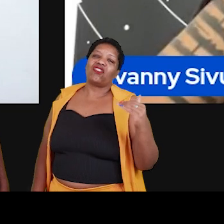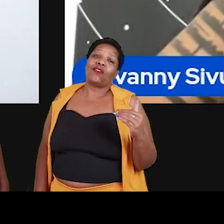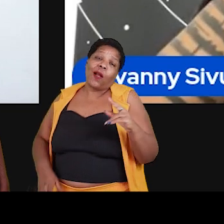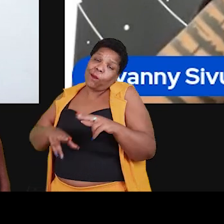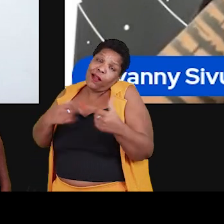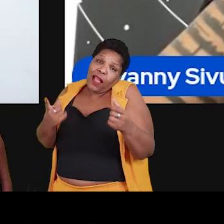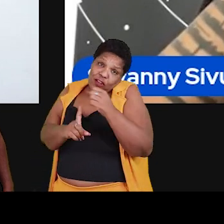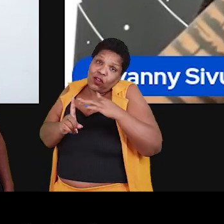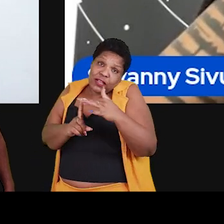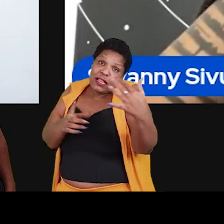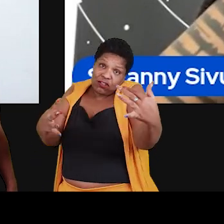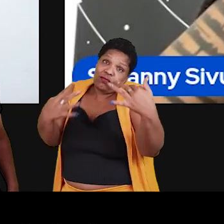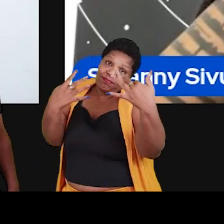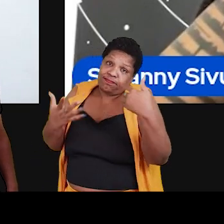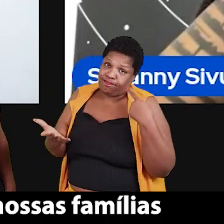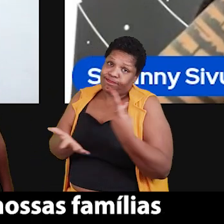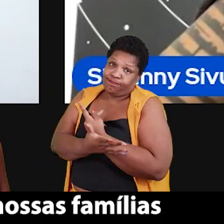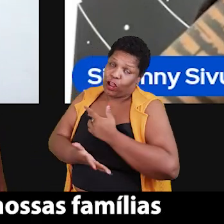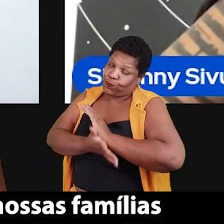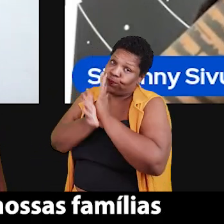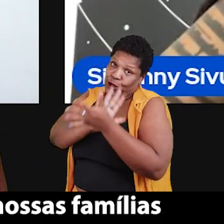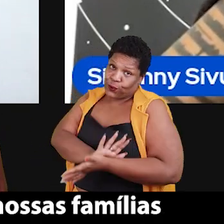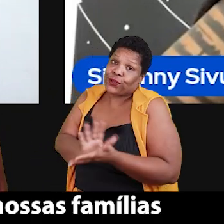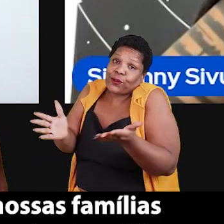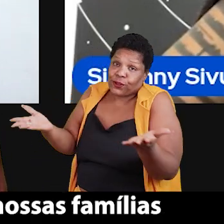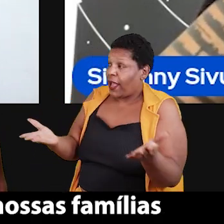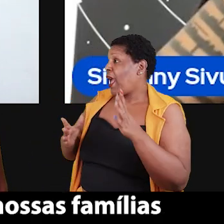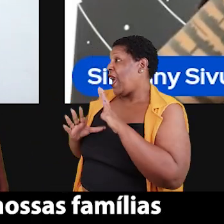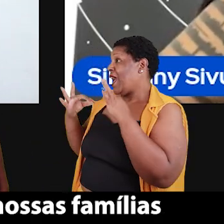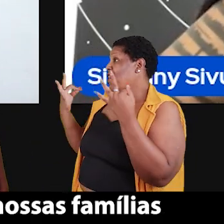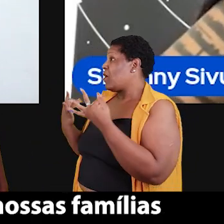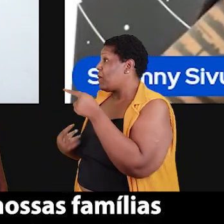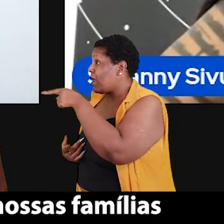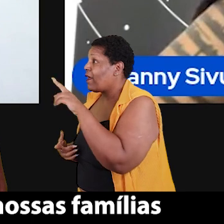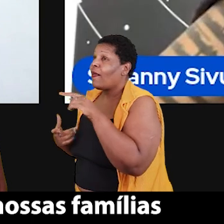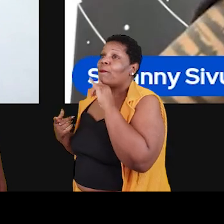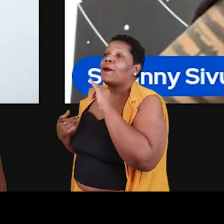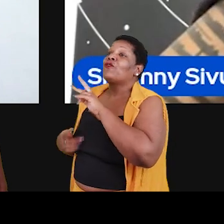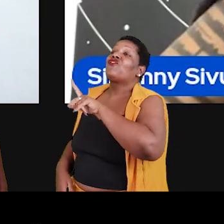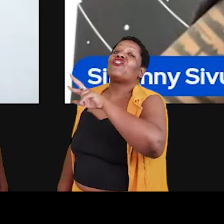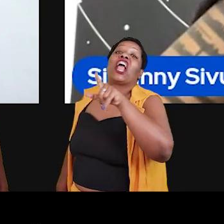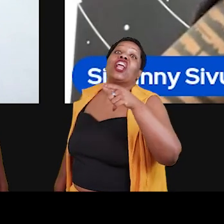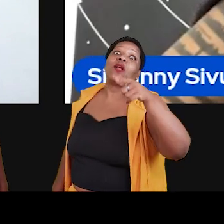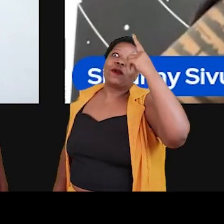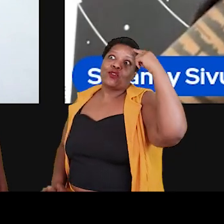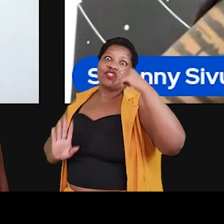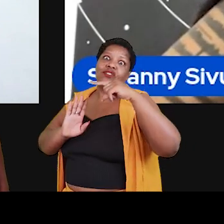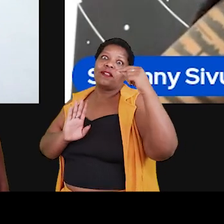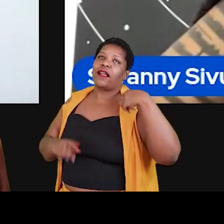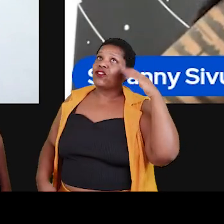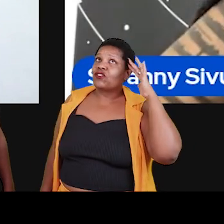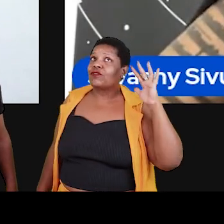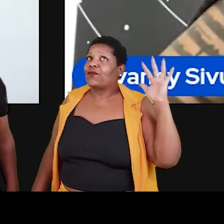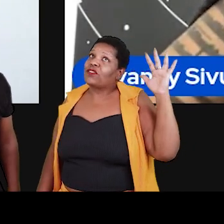porque a sociedade faz isso com a gente. Nas nossas famílias, a gente não viu algo diferente. Então, a gente imagina